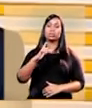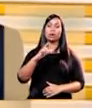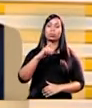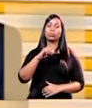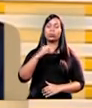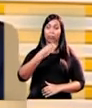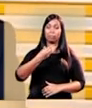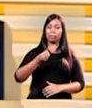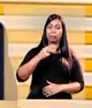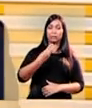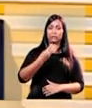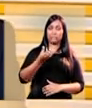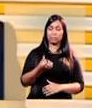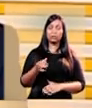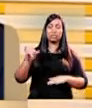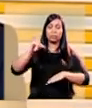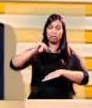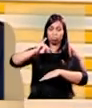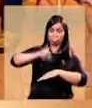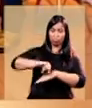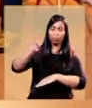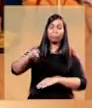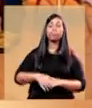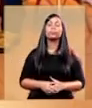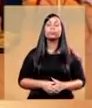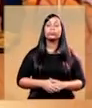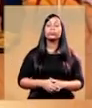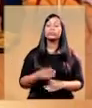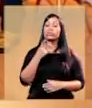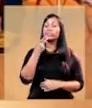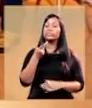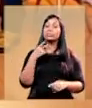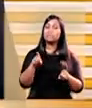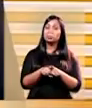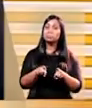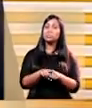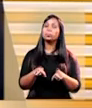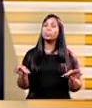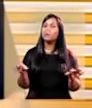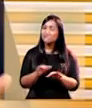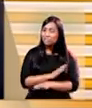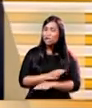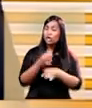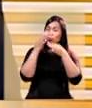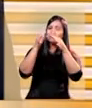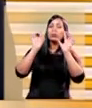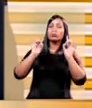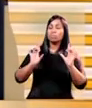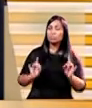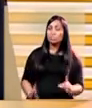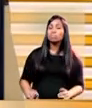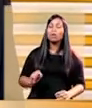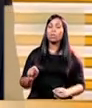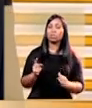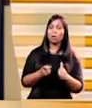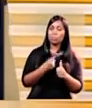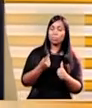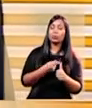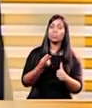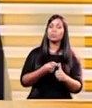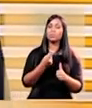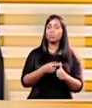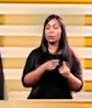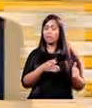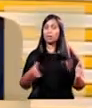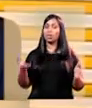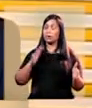Deodoro, 3036, aqui no centro. Perfeito. Doutor, o senhor falava um pouco com a gente também, para encerrar, uma atenção especial à primeiríssima infância, não é